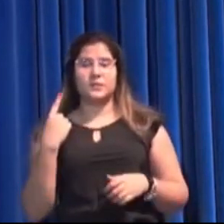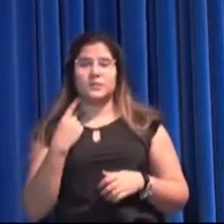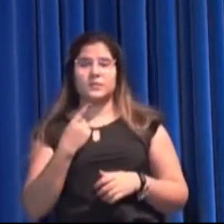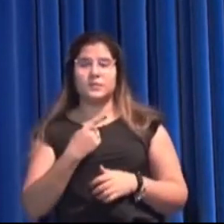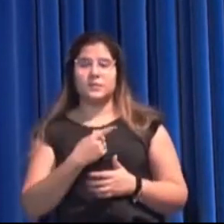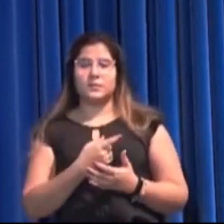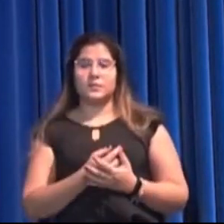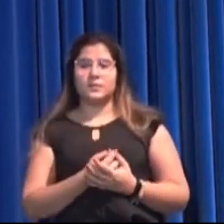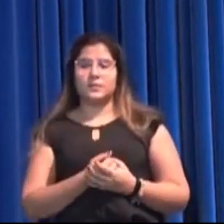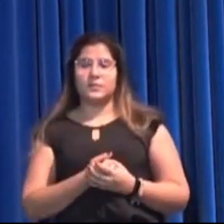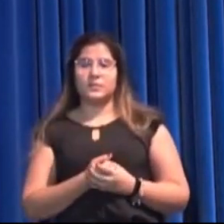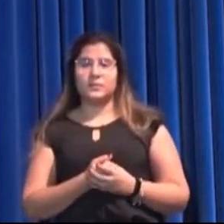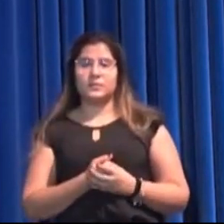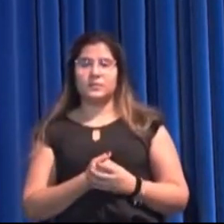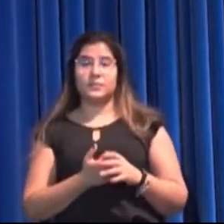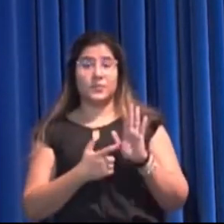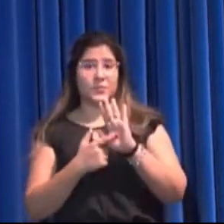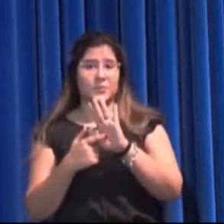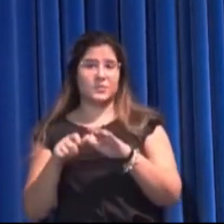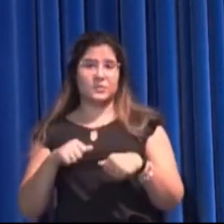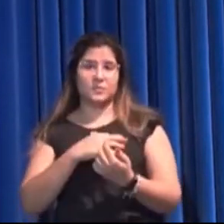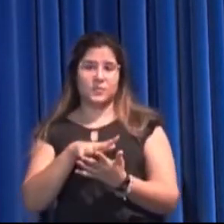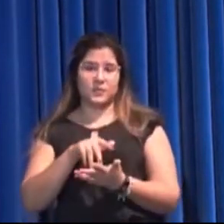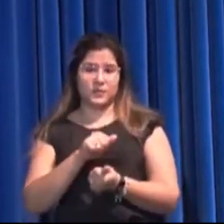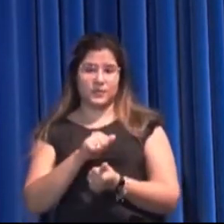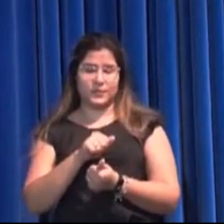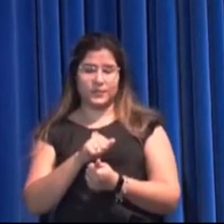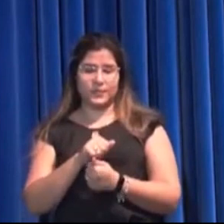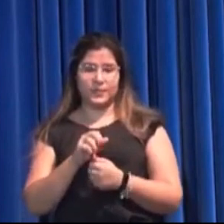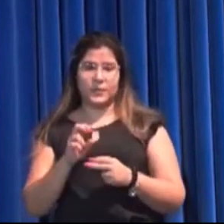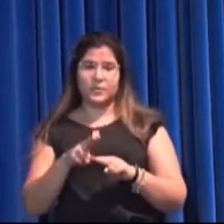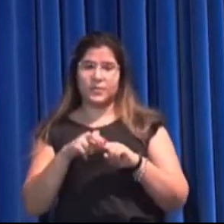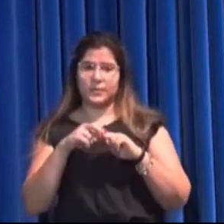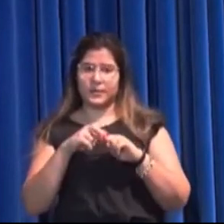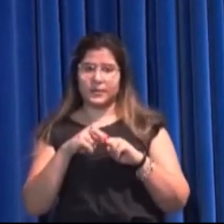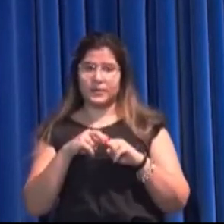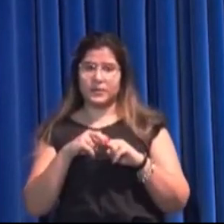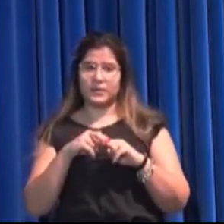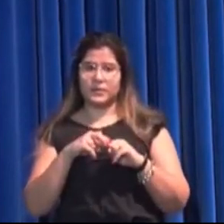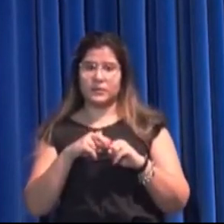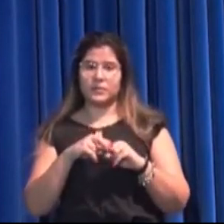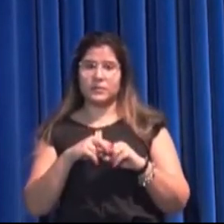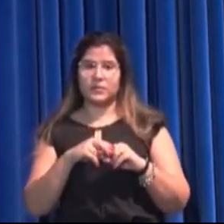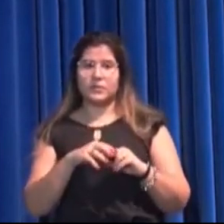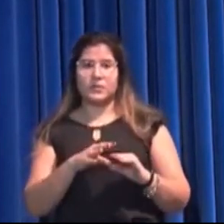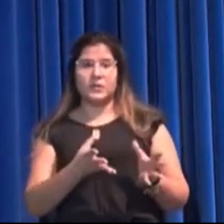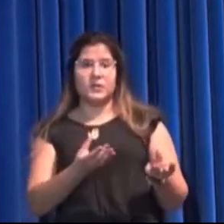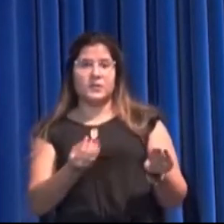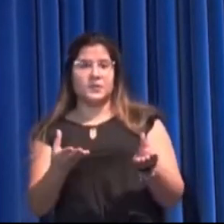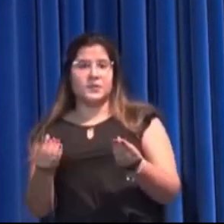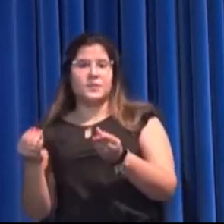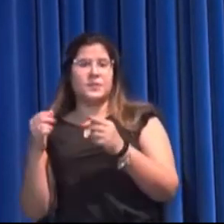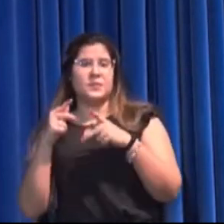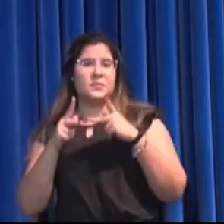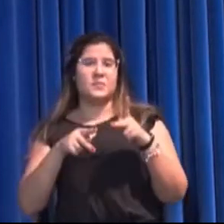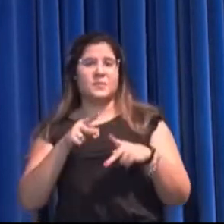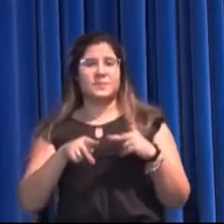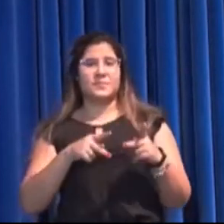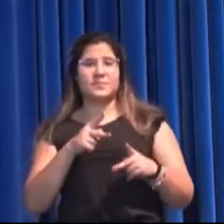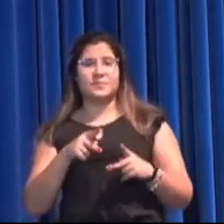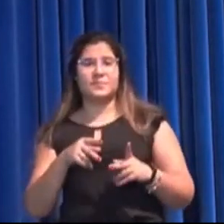mundo, o que a igreja está mostrando. Por que tantas pessoas têm